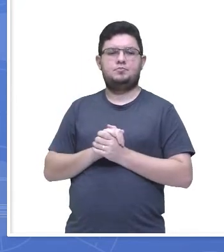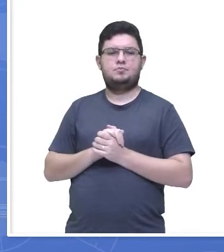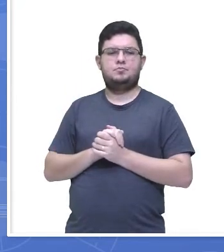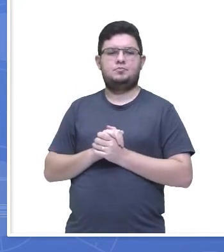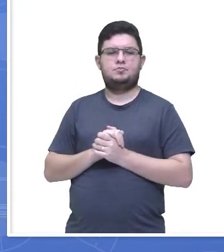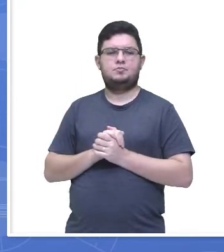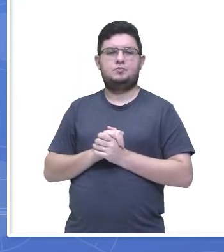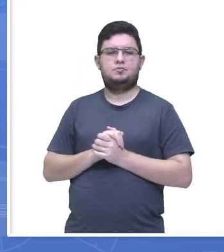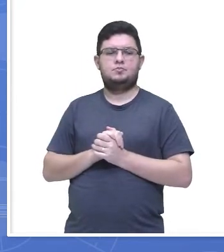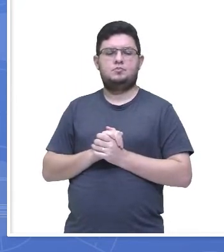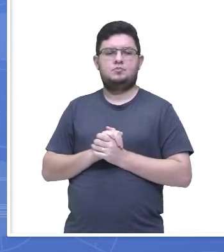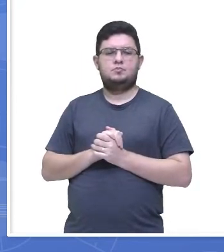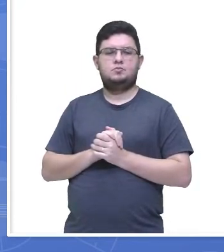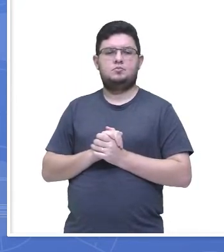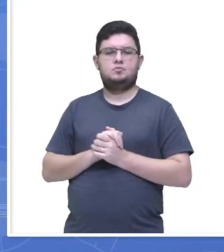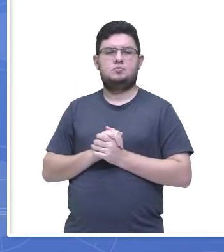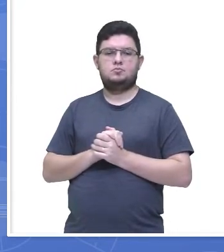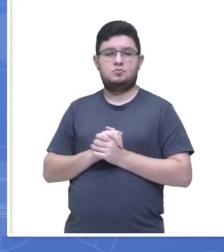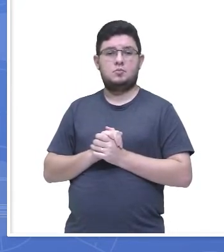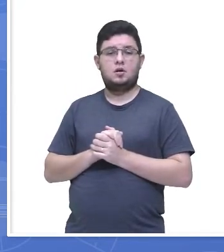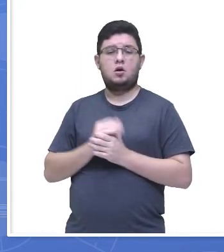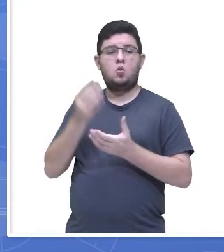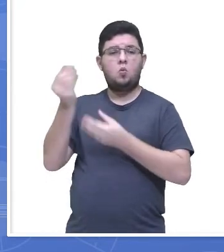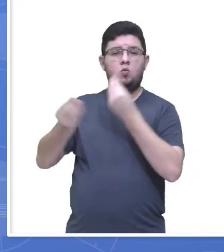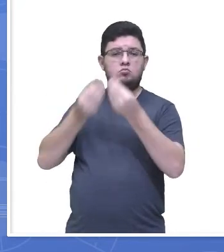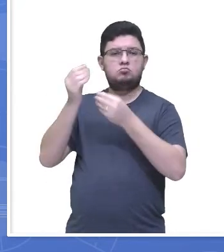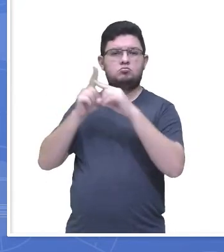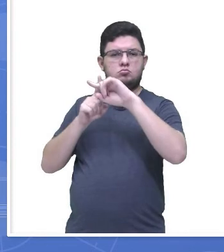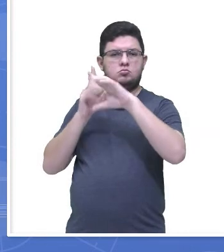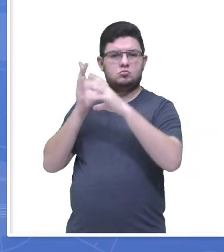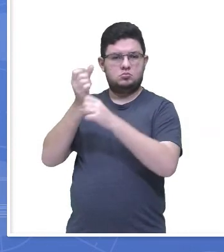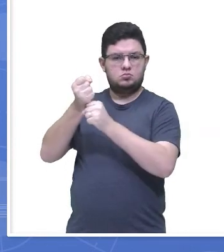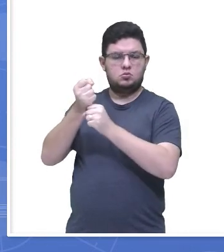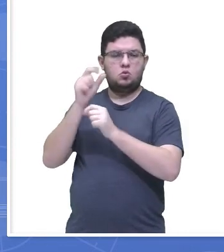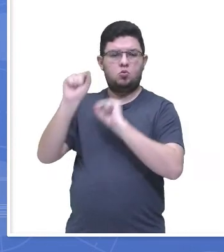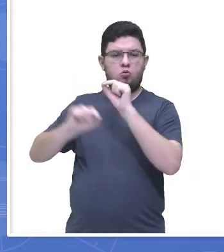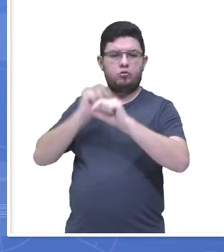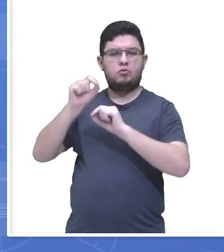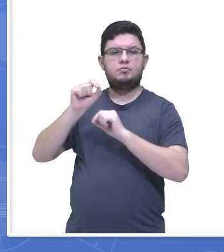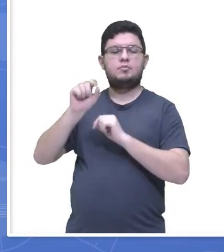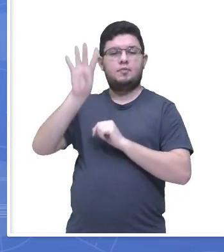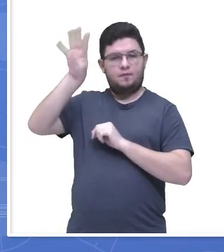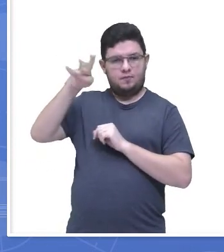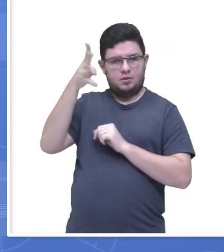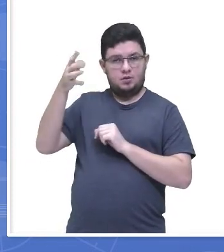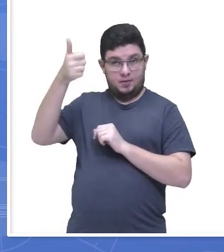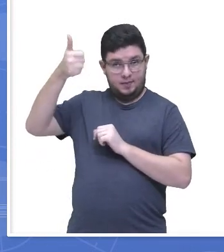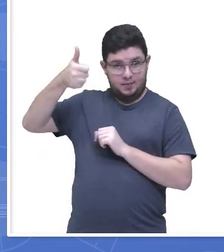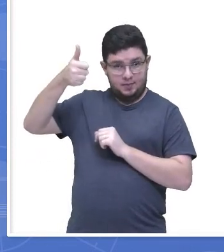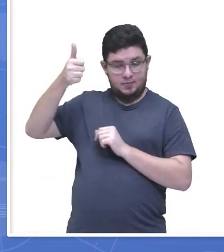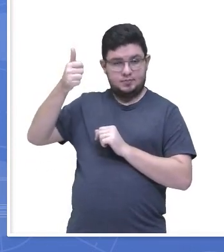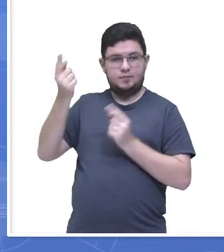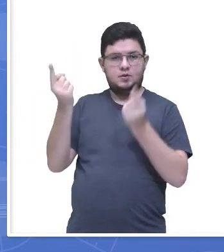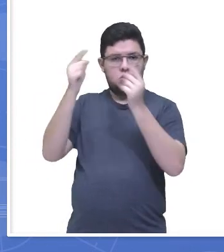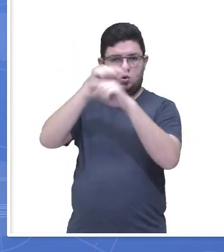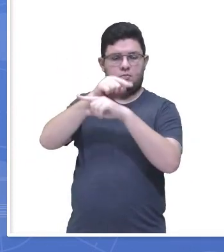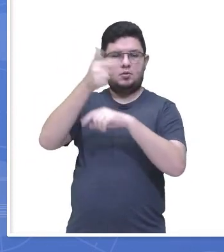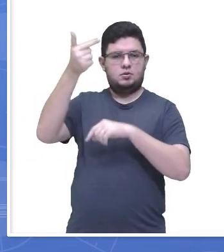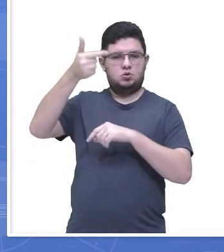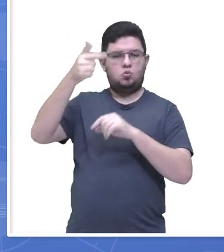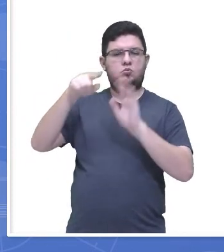vamos lá verificar qual é o nosso gabarito. Veja só, o nosso gabarito é a letra B. Como nós encontramos a